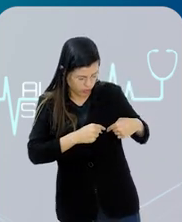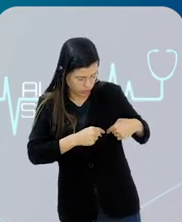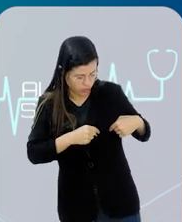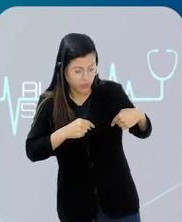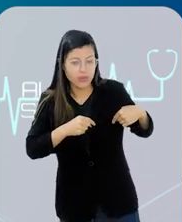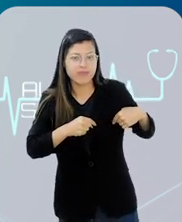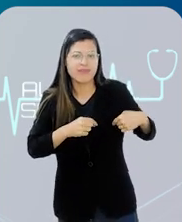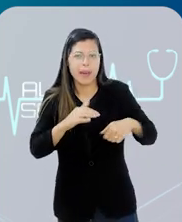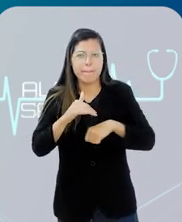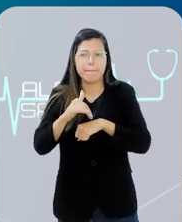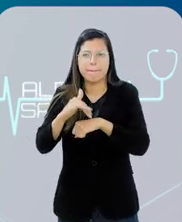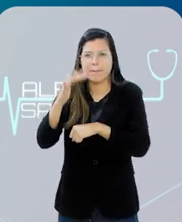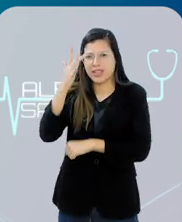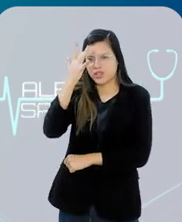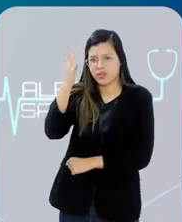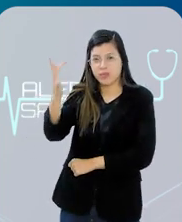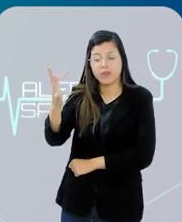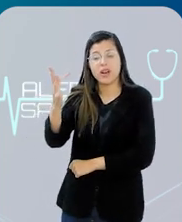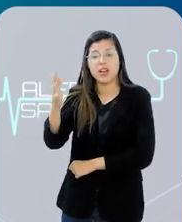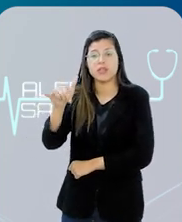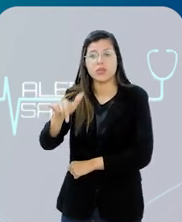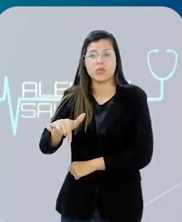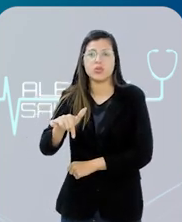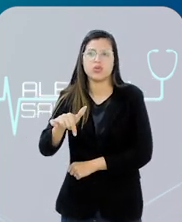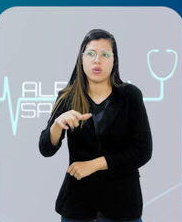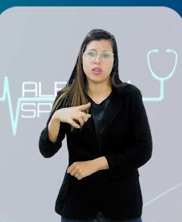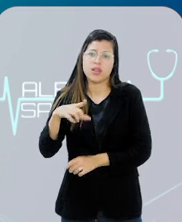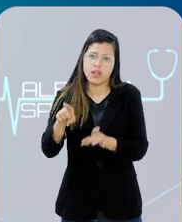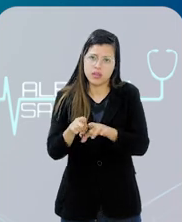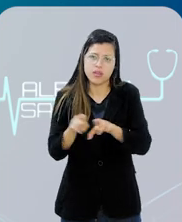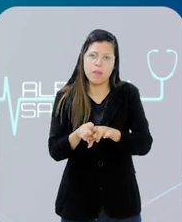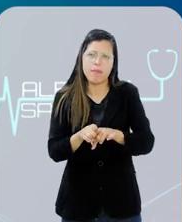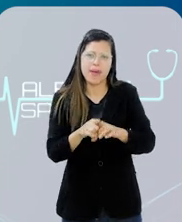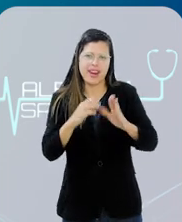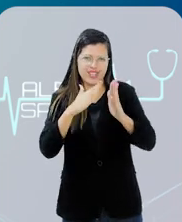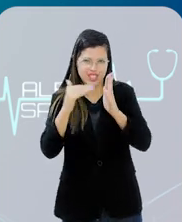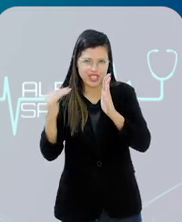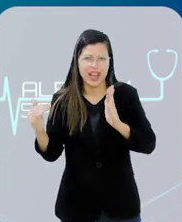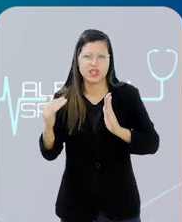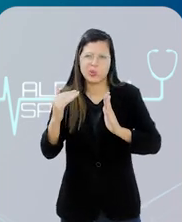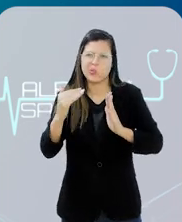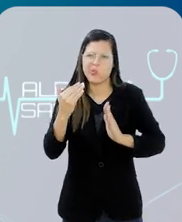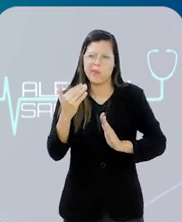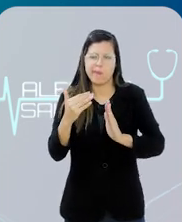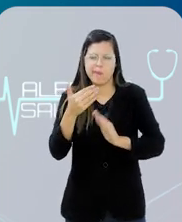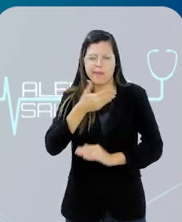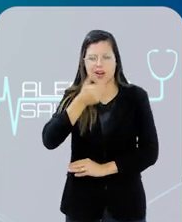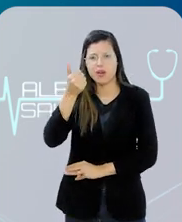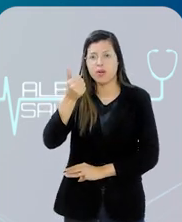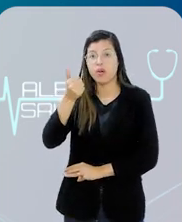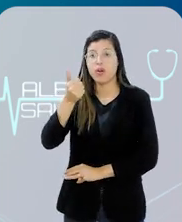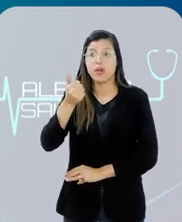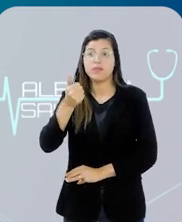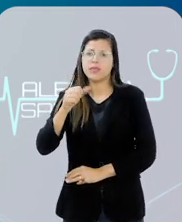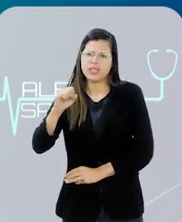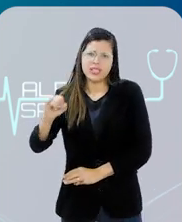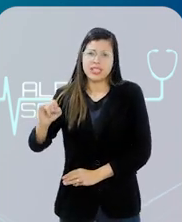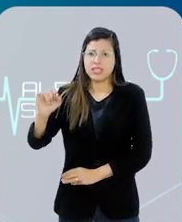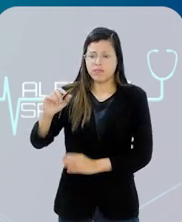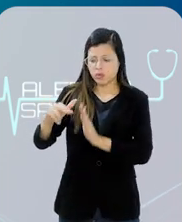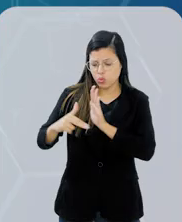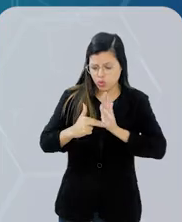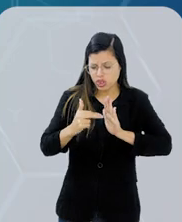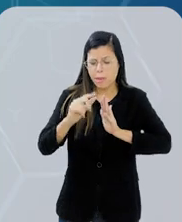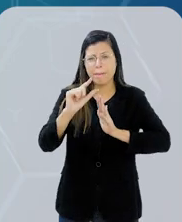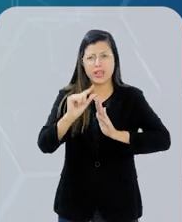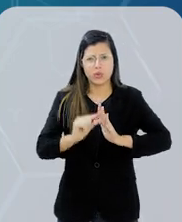cicatrizes e deixar elas com menos tensão, e isso proporciona um resultado estético um pouco melhor. Em menores reduções, a